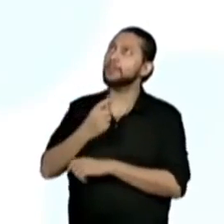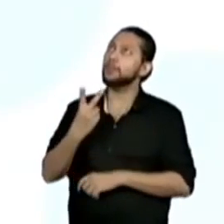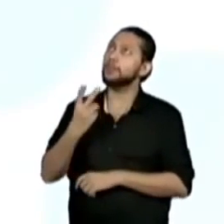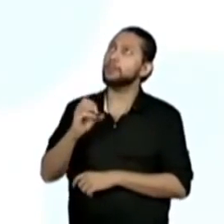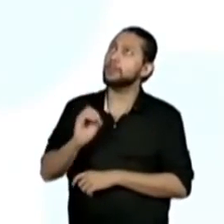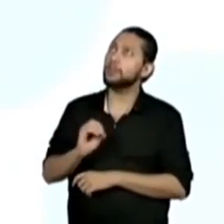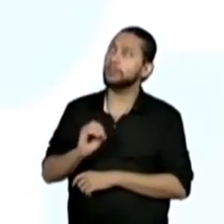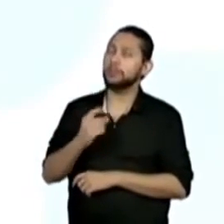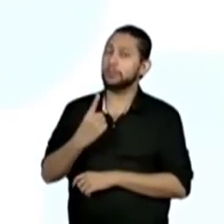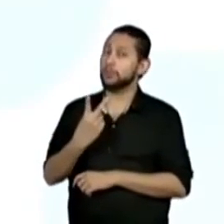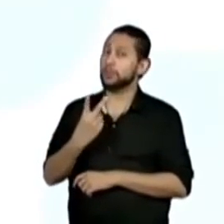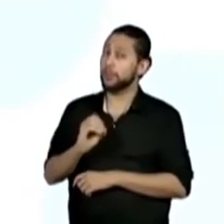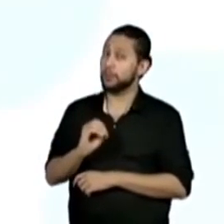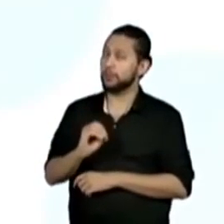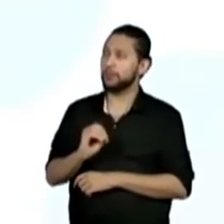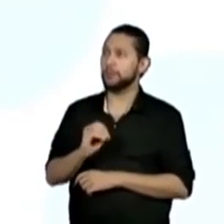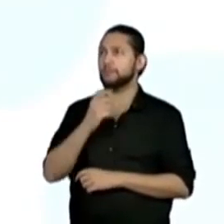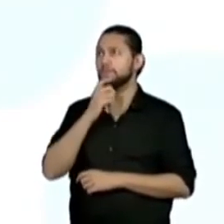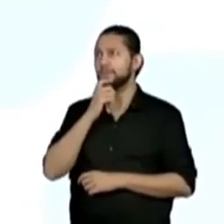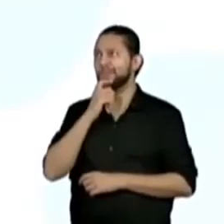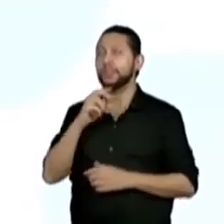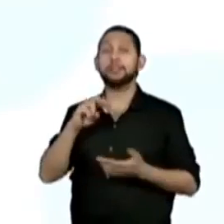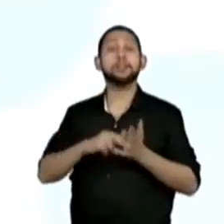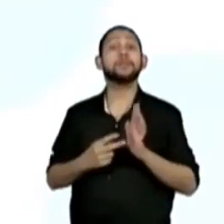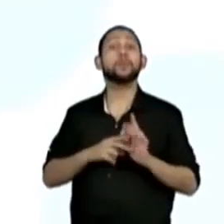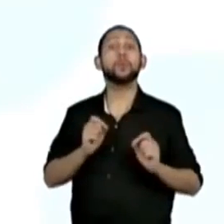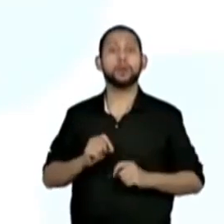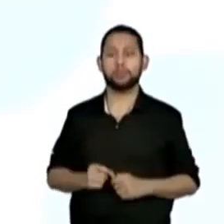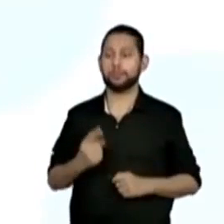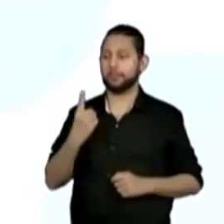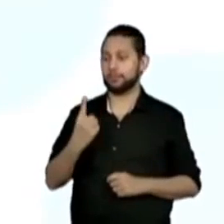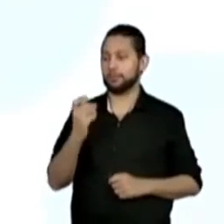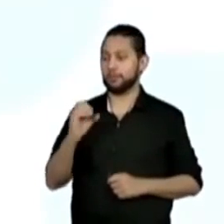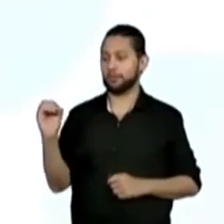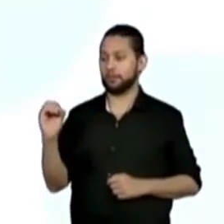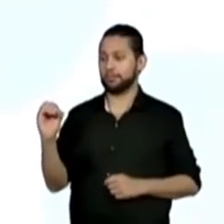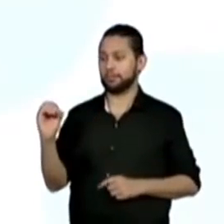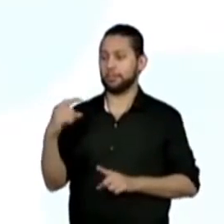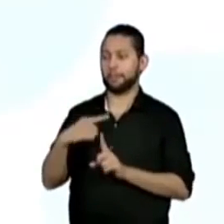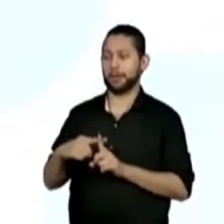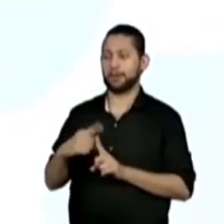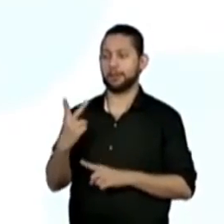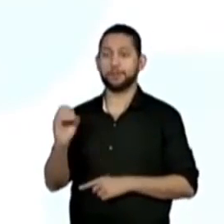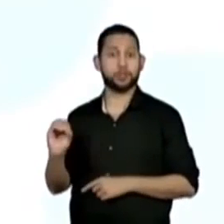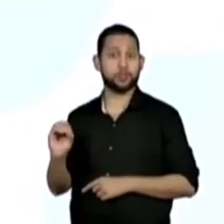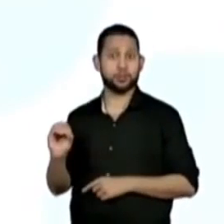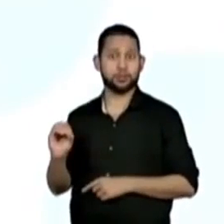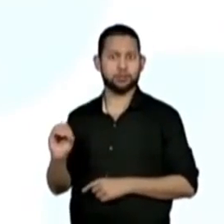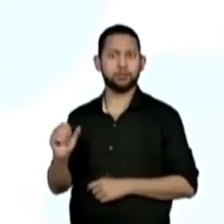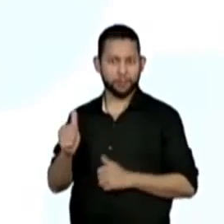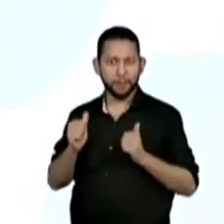S 20 é 100 +